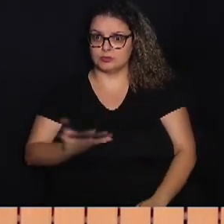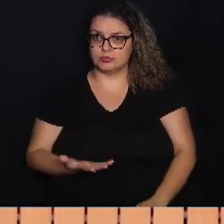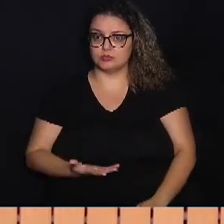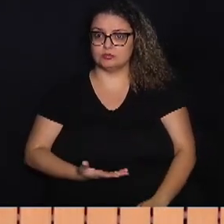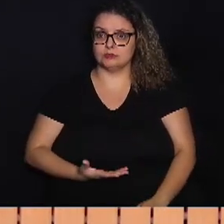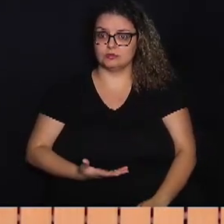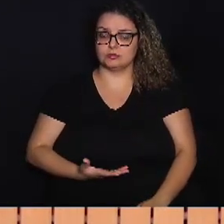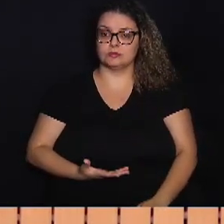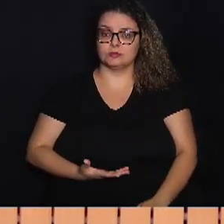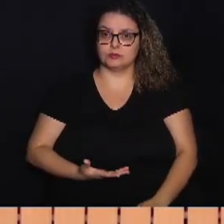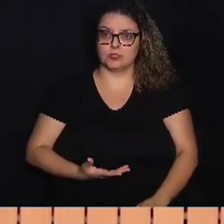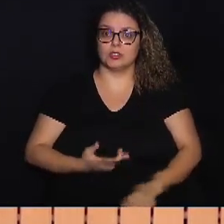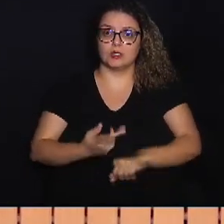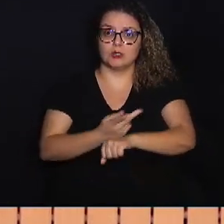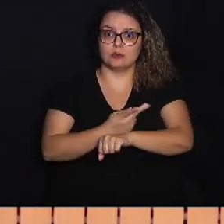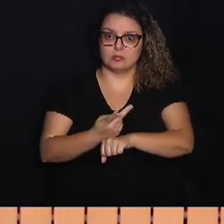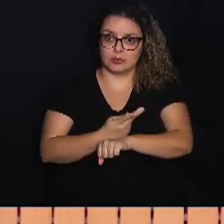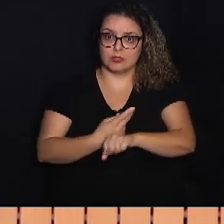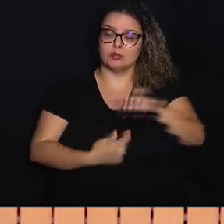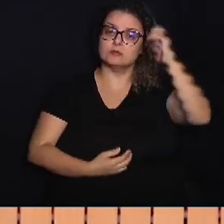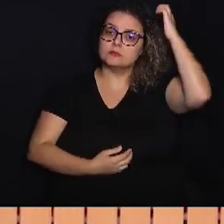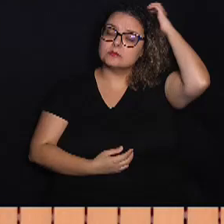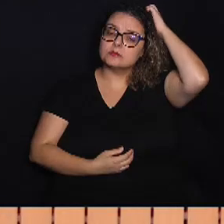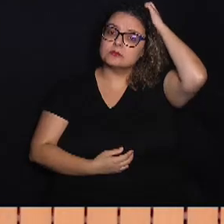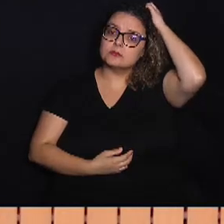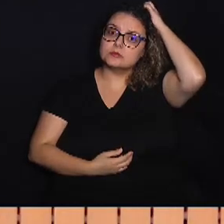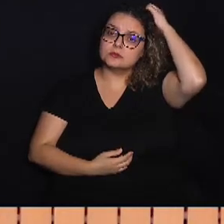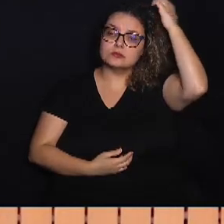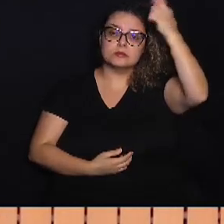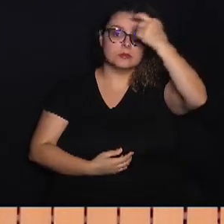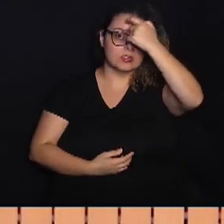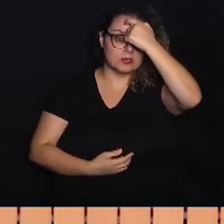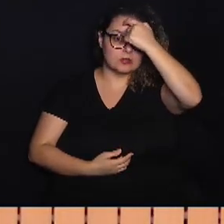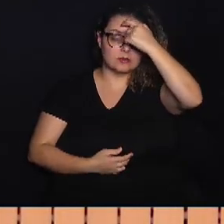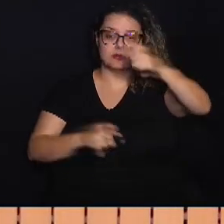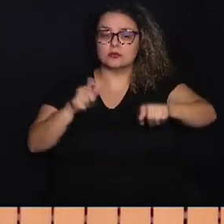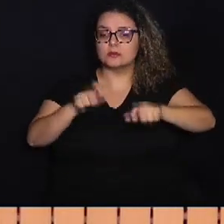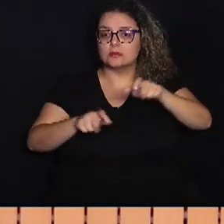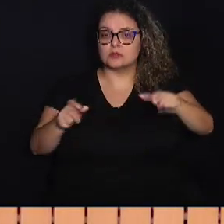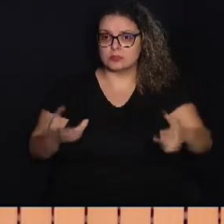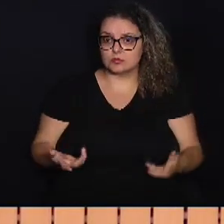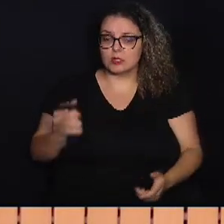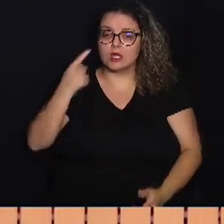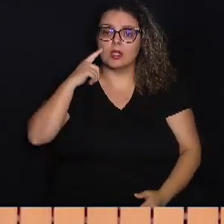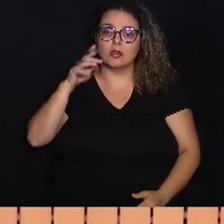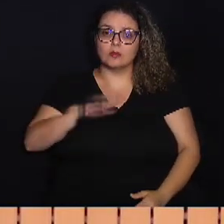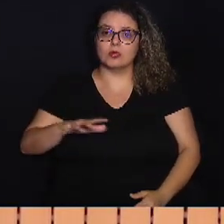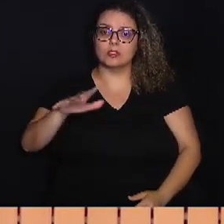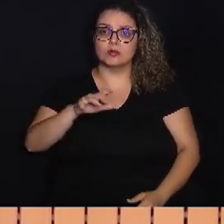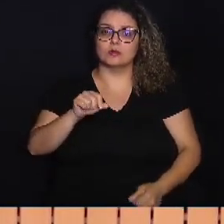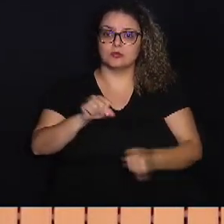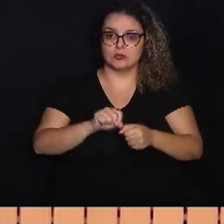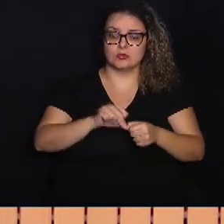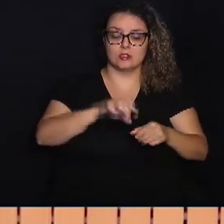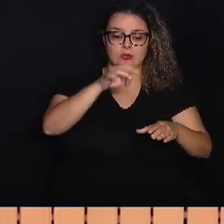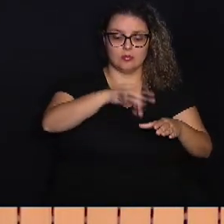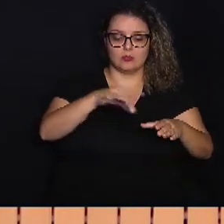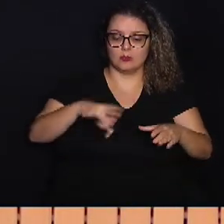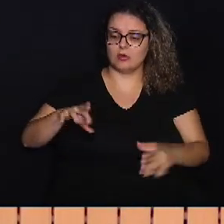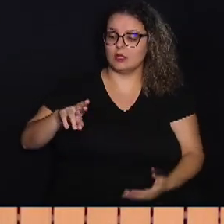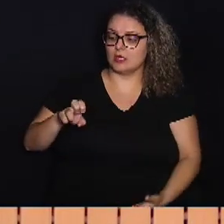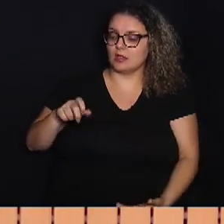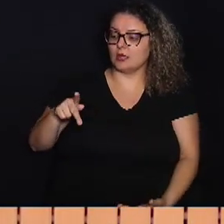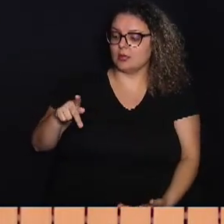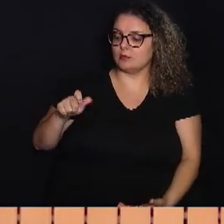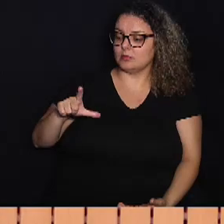eh buscar na consciência das pessoas a ideia de fazer o replantio de quando morre